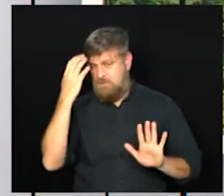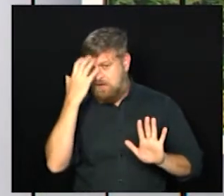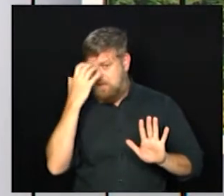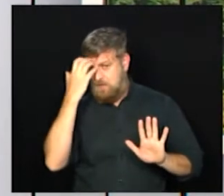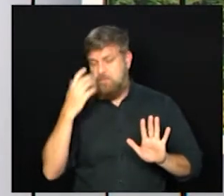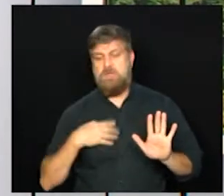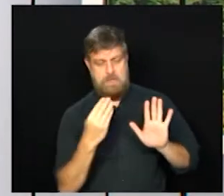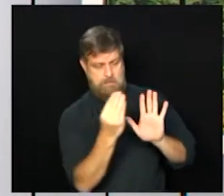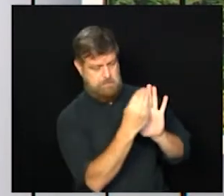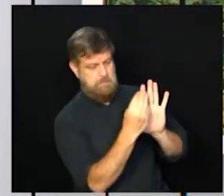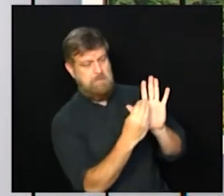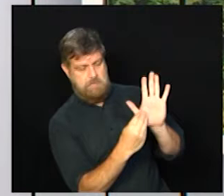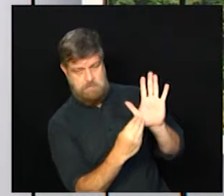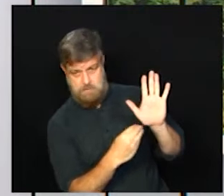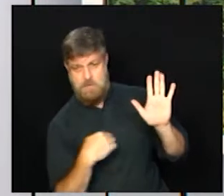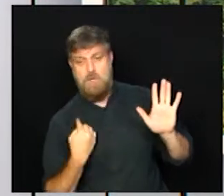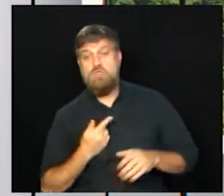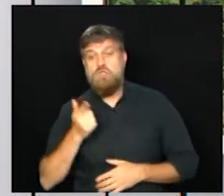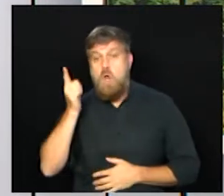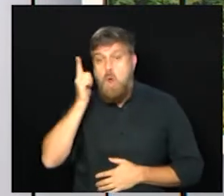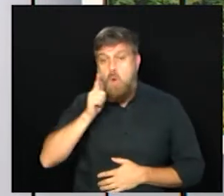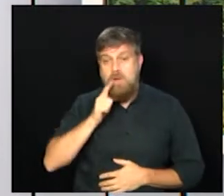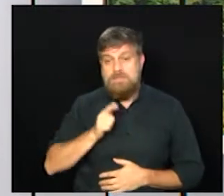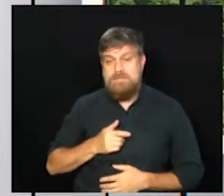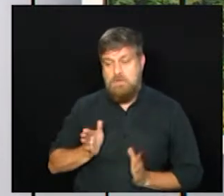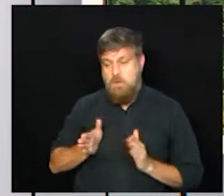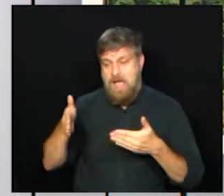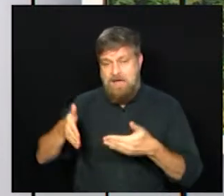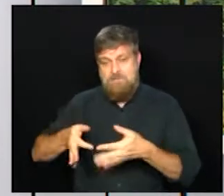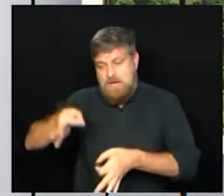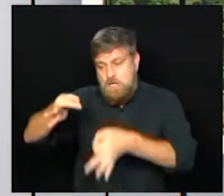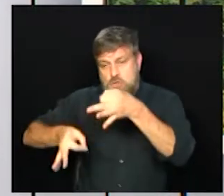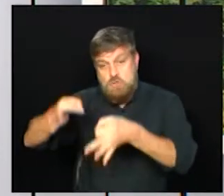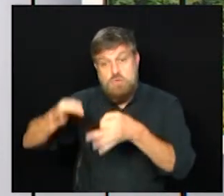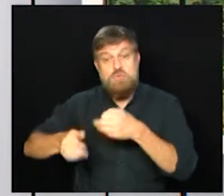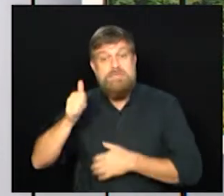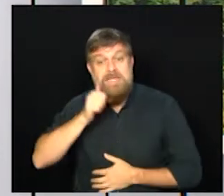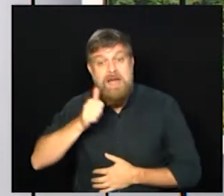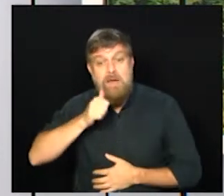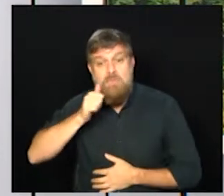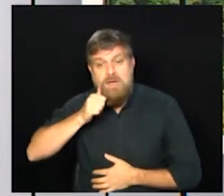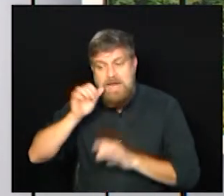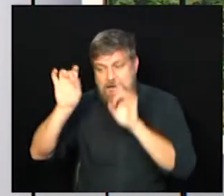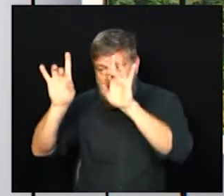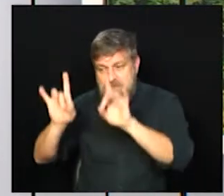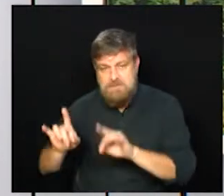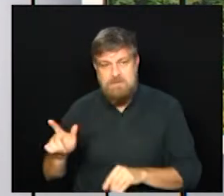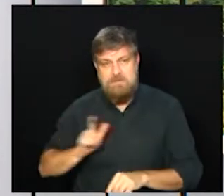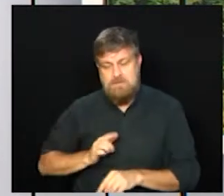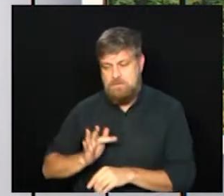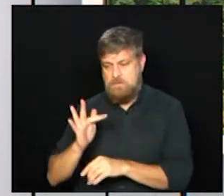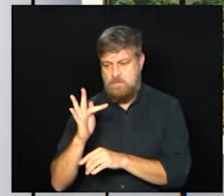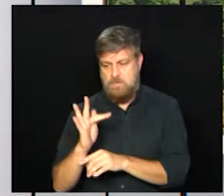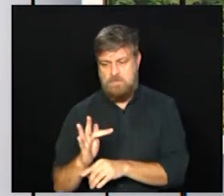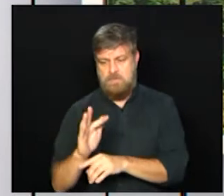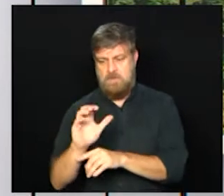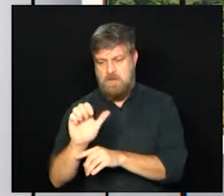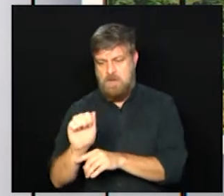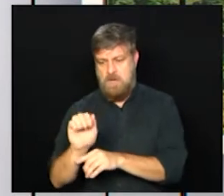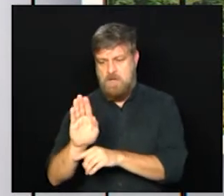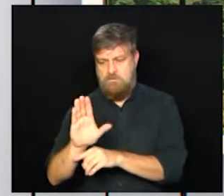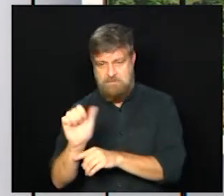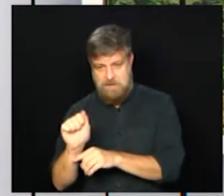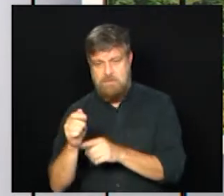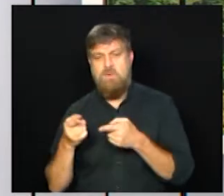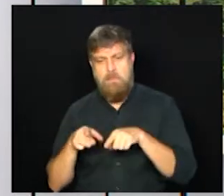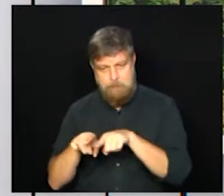como diretriz. Nós conquistamos a vara de juizado especializado em violência doméstica, né? A Fábia também foi uma grande parceira nesse processo,